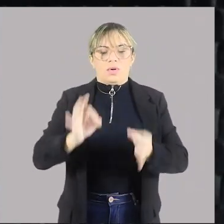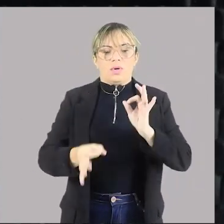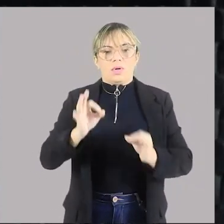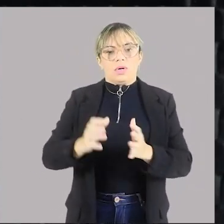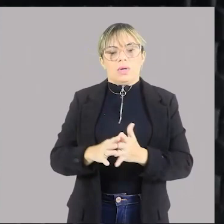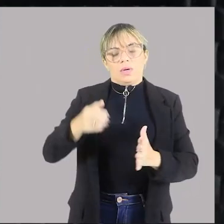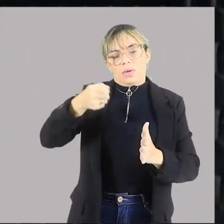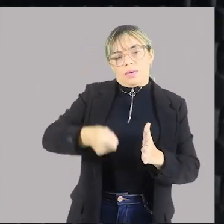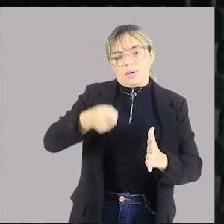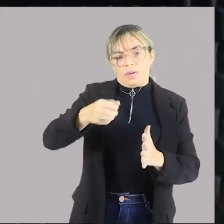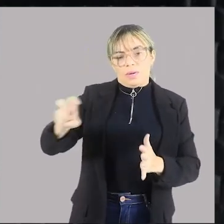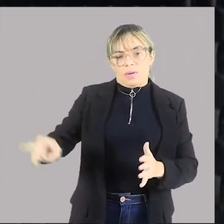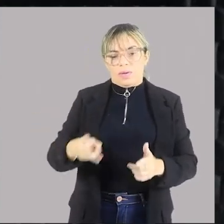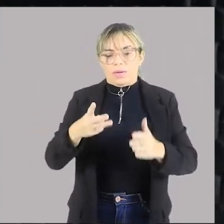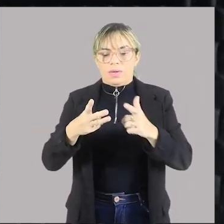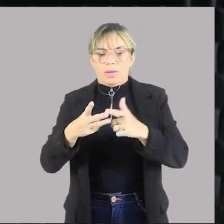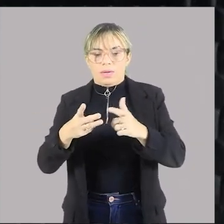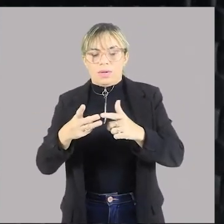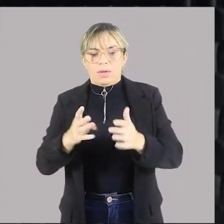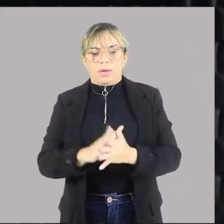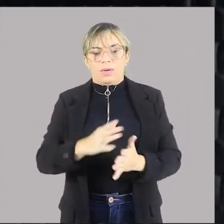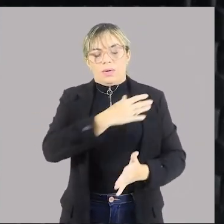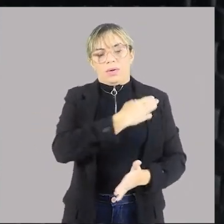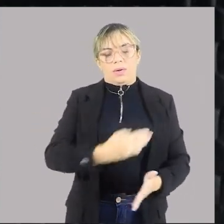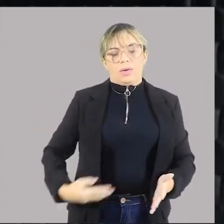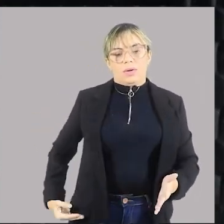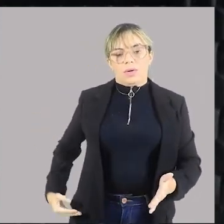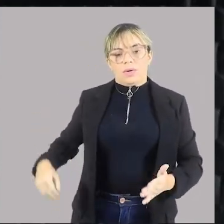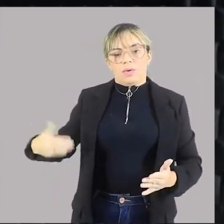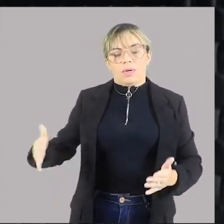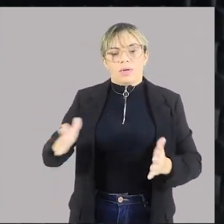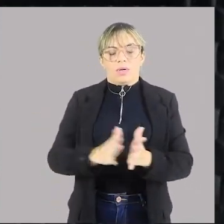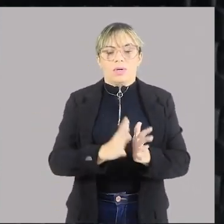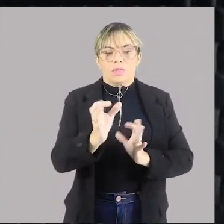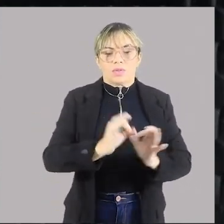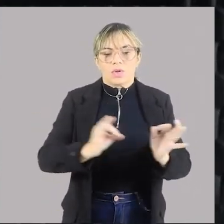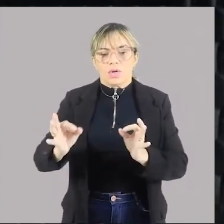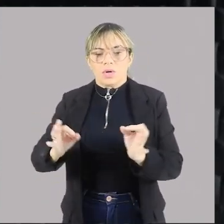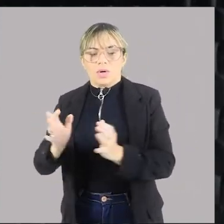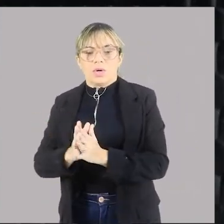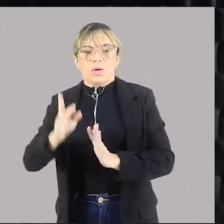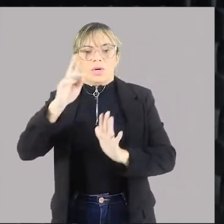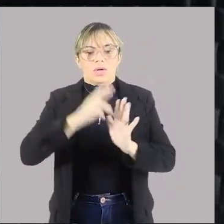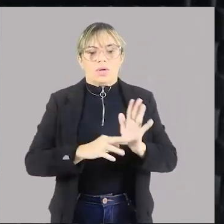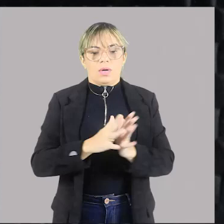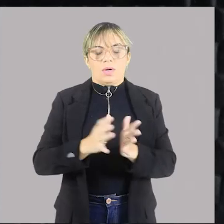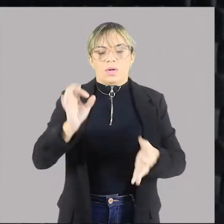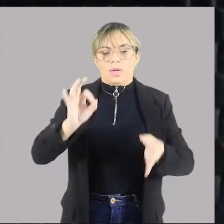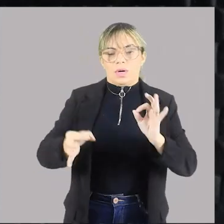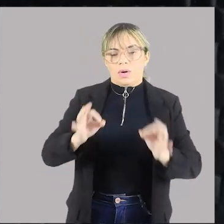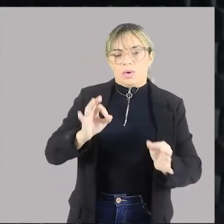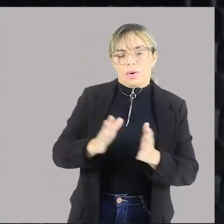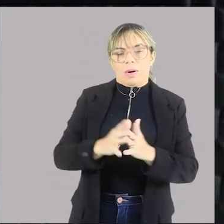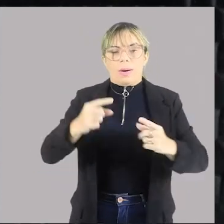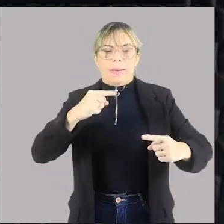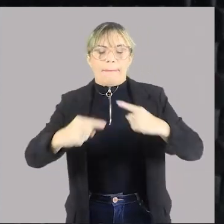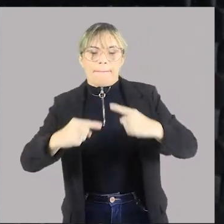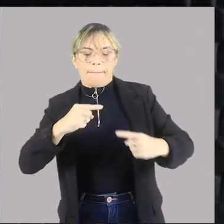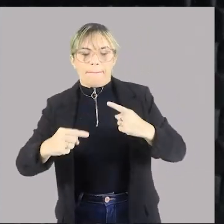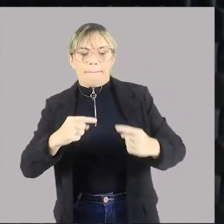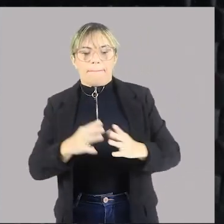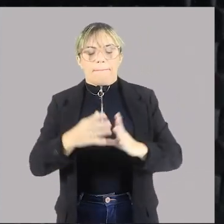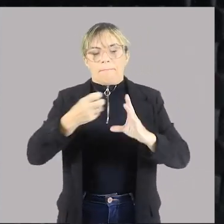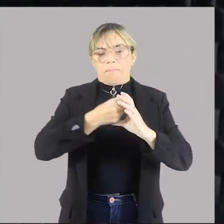obrigatória. Já o governo é a cúpula diretiva, também chamada de elemento político ou